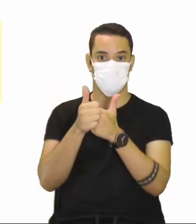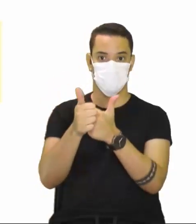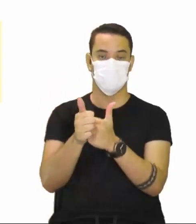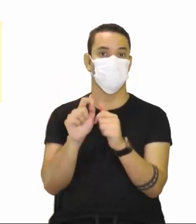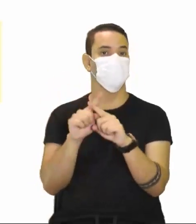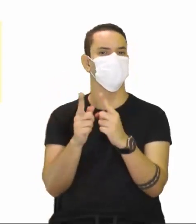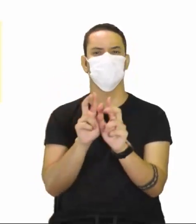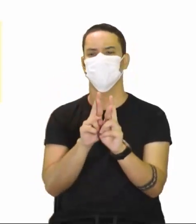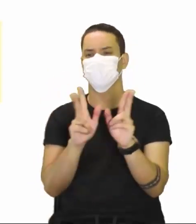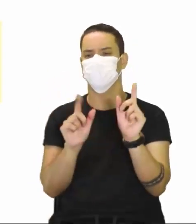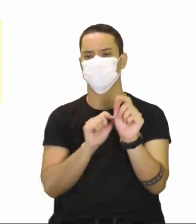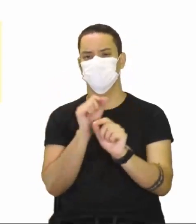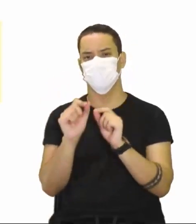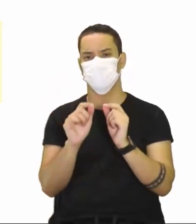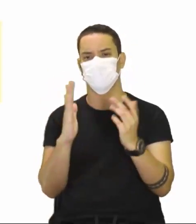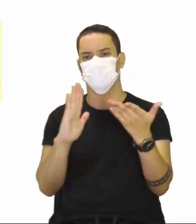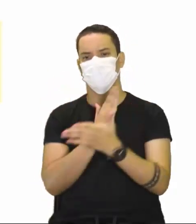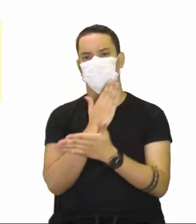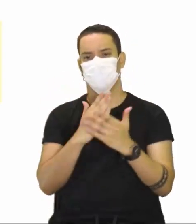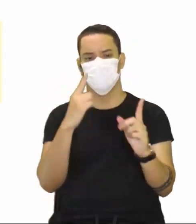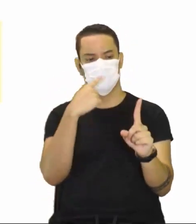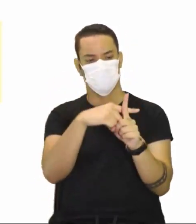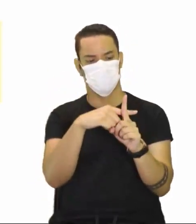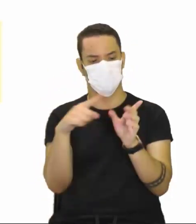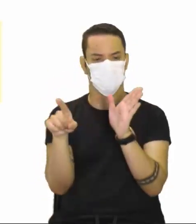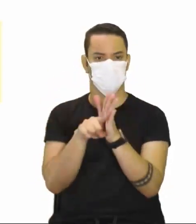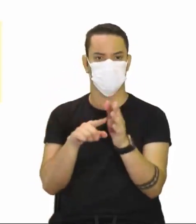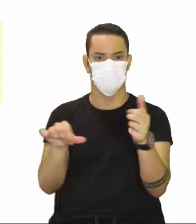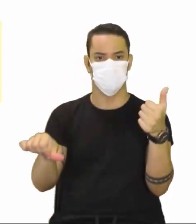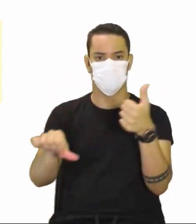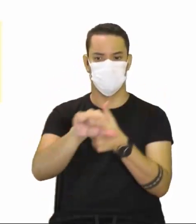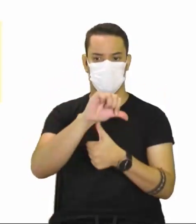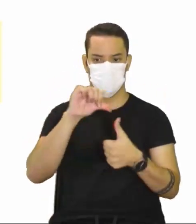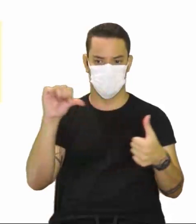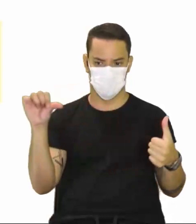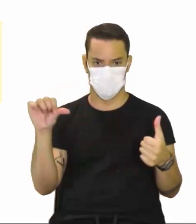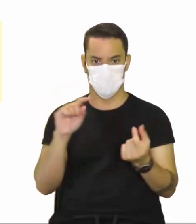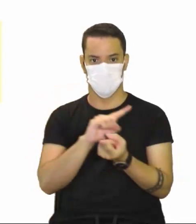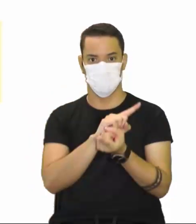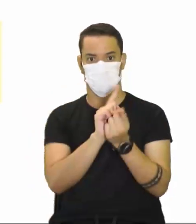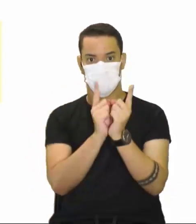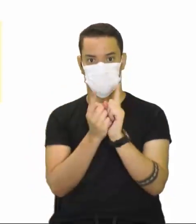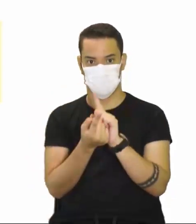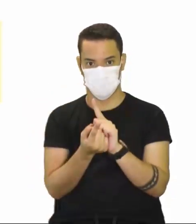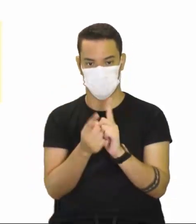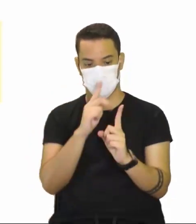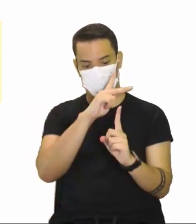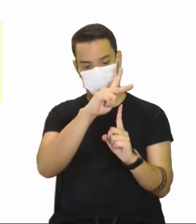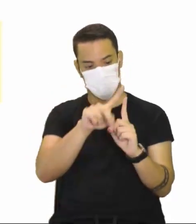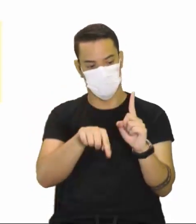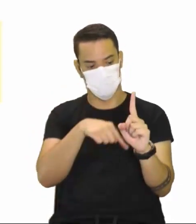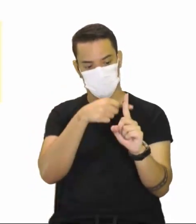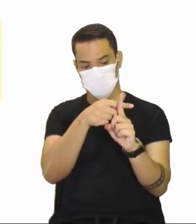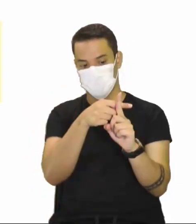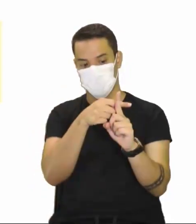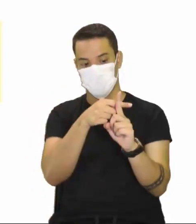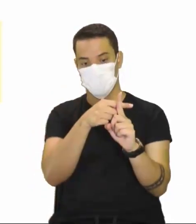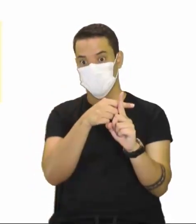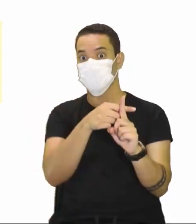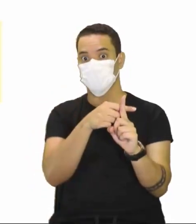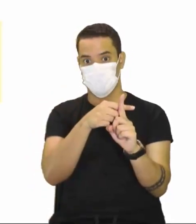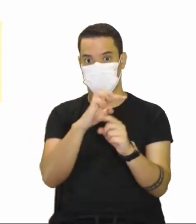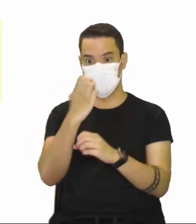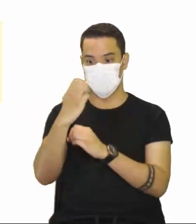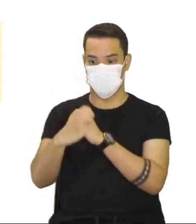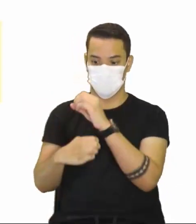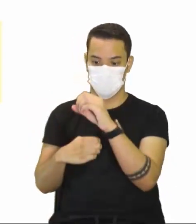difere um do outro é que os sinais são opostos. Então, os prótons são positivos, os elétrons são negativos.